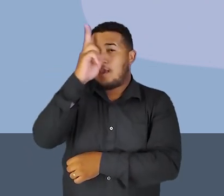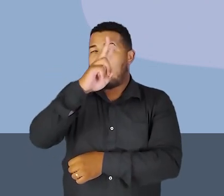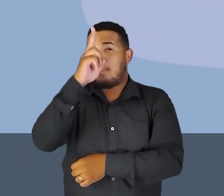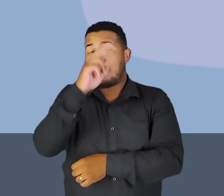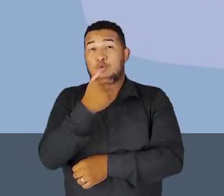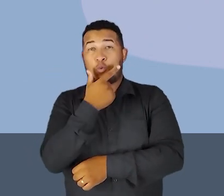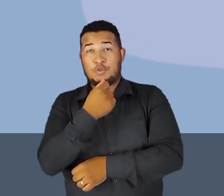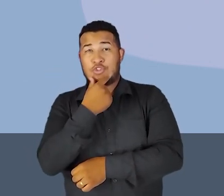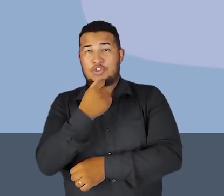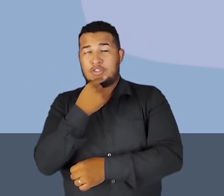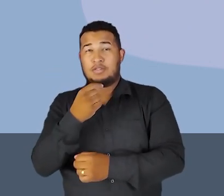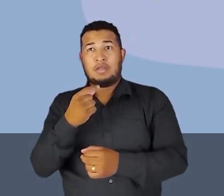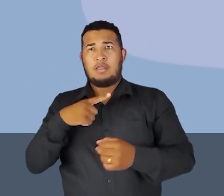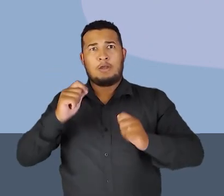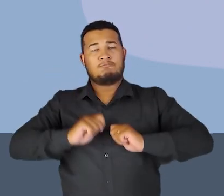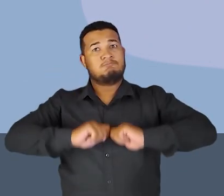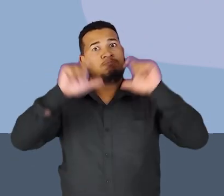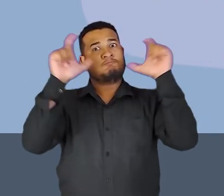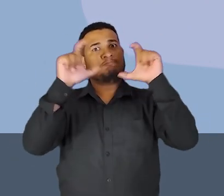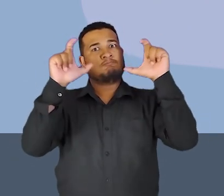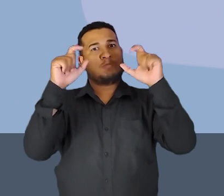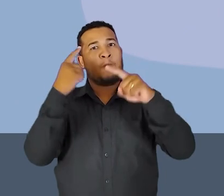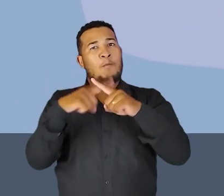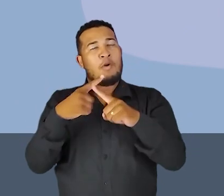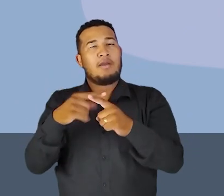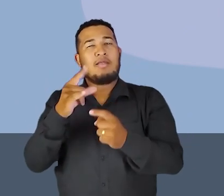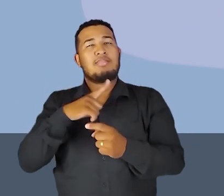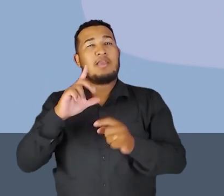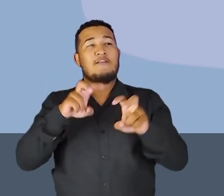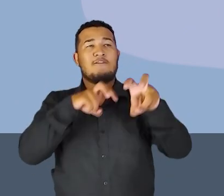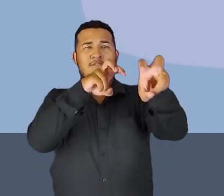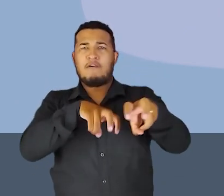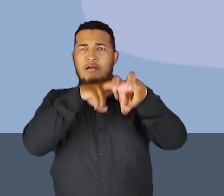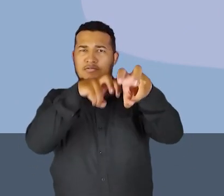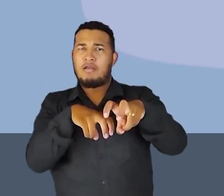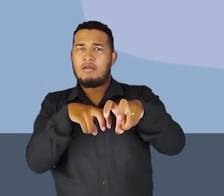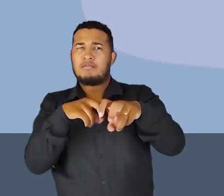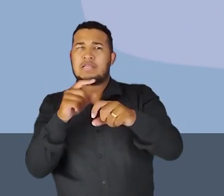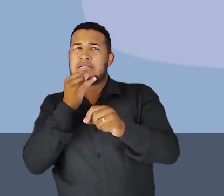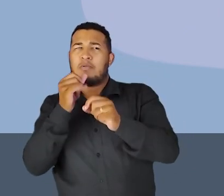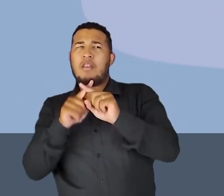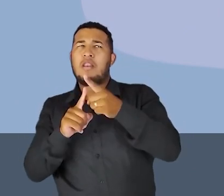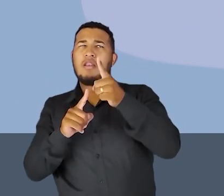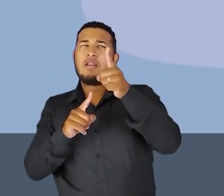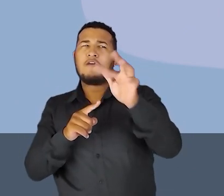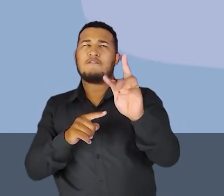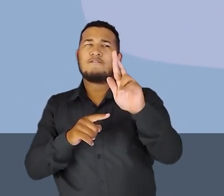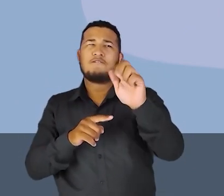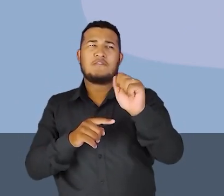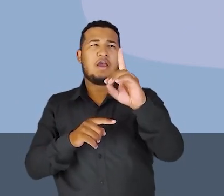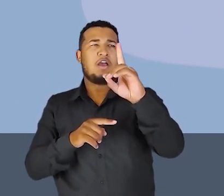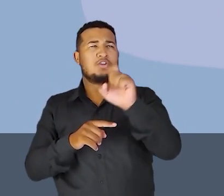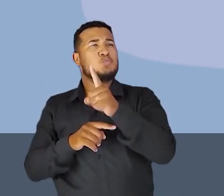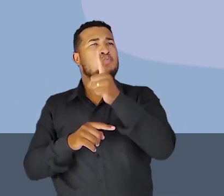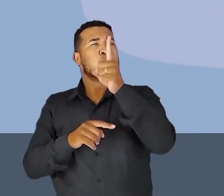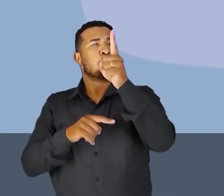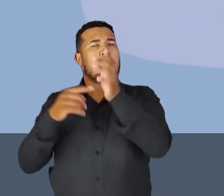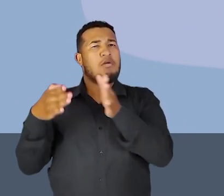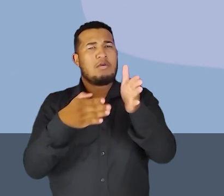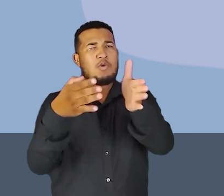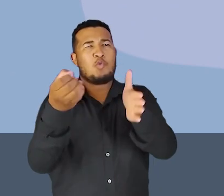de um menino que me espantou, porque viera de uma fazenda, para lá de Frade, para além do Rio